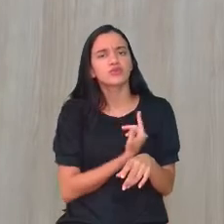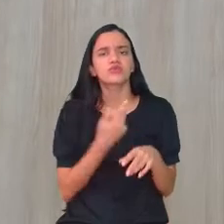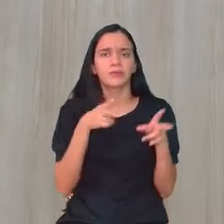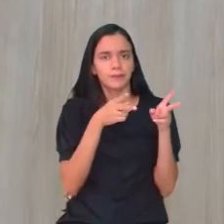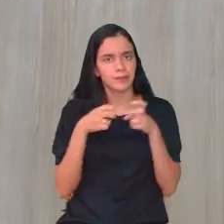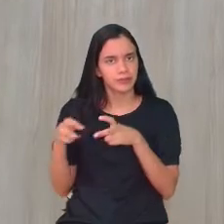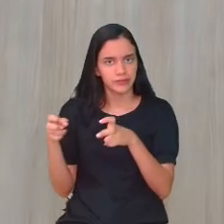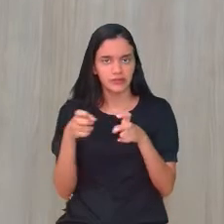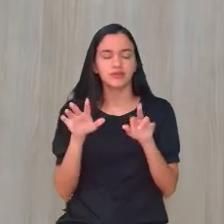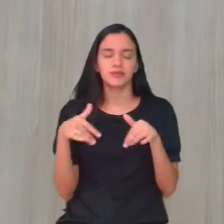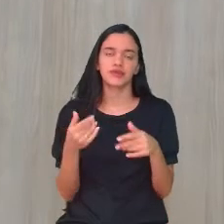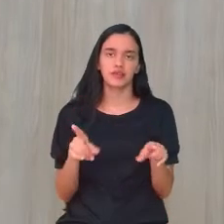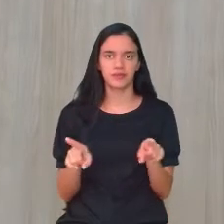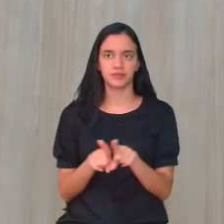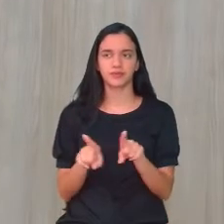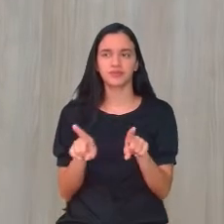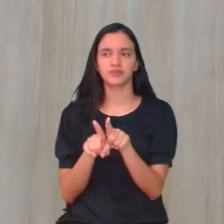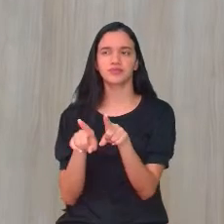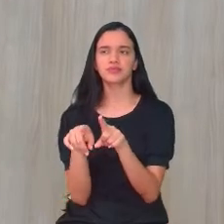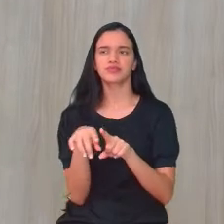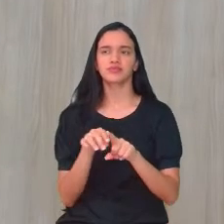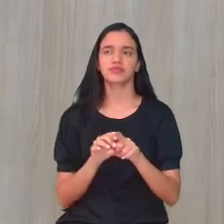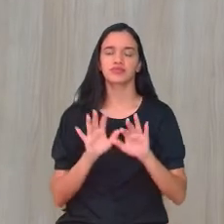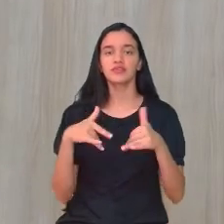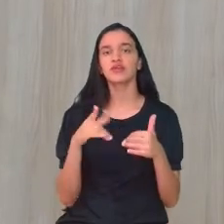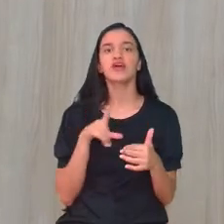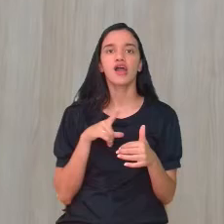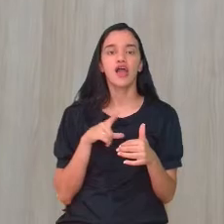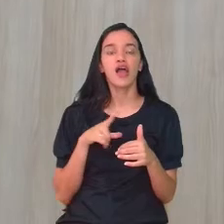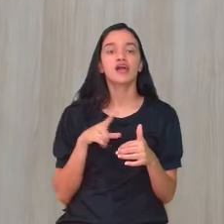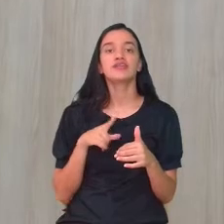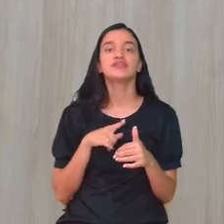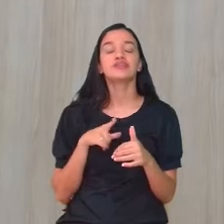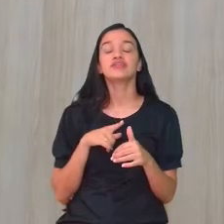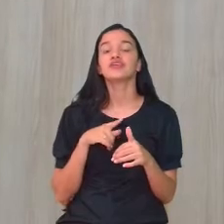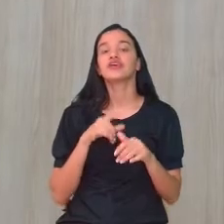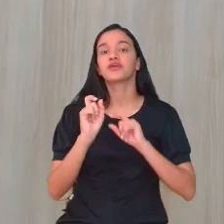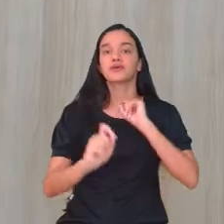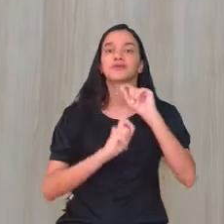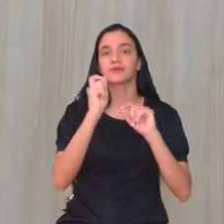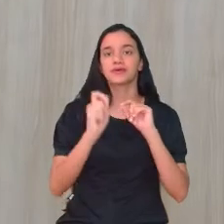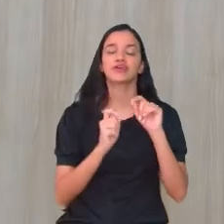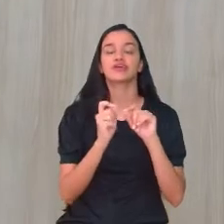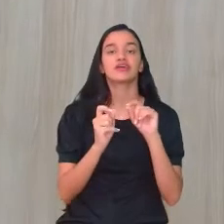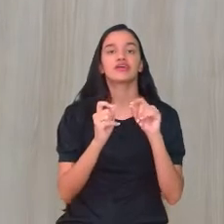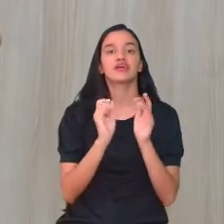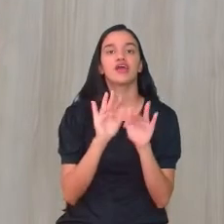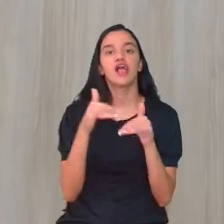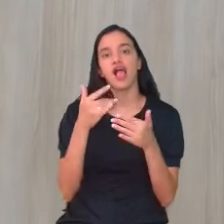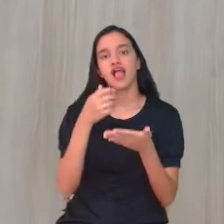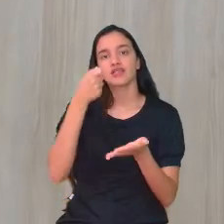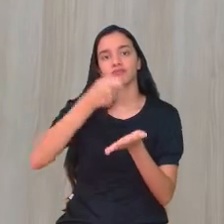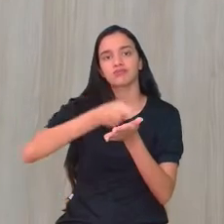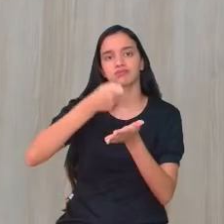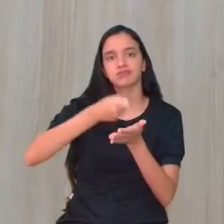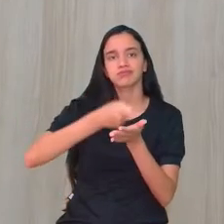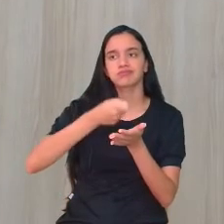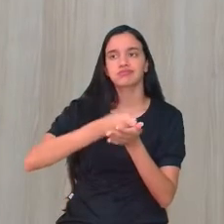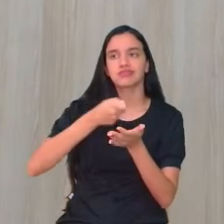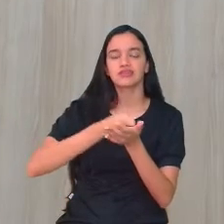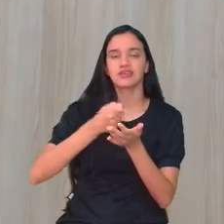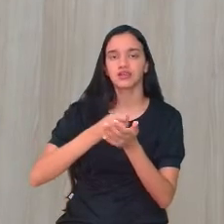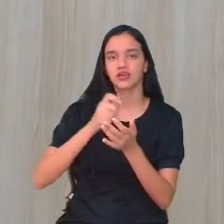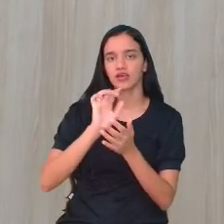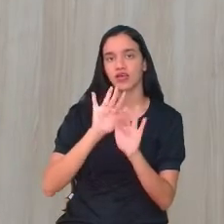isso. E, com isso, né, a gente vai ter o estabelecimento desses regimes, né, nazifascistas,